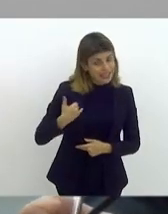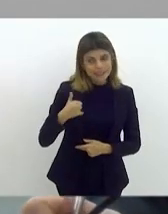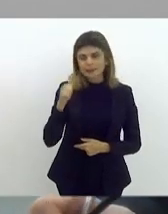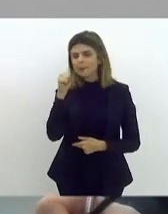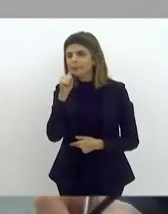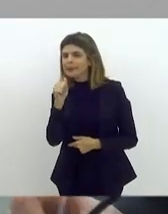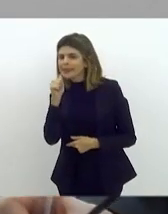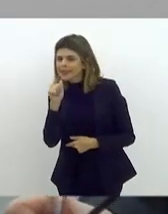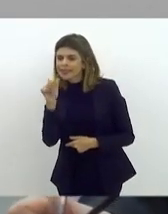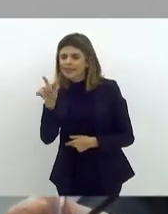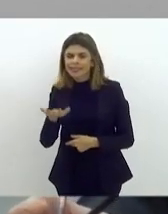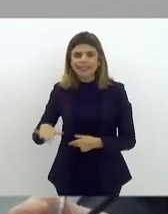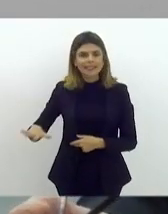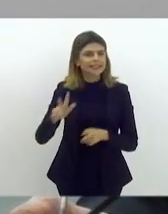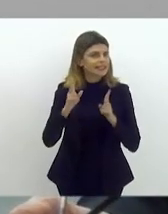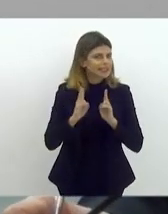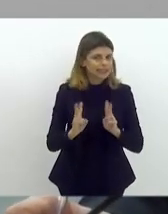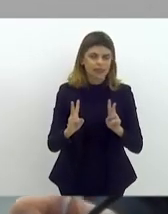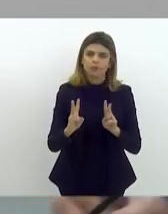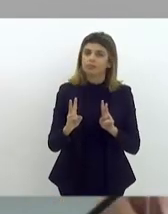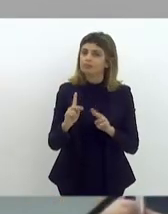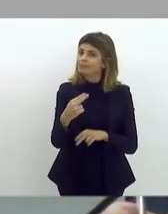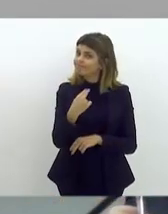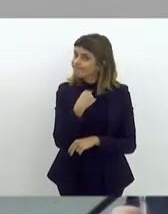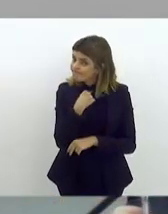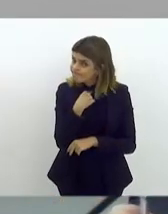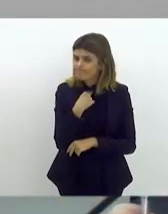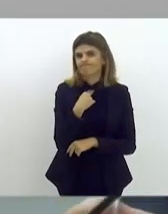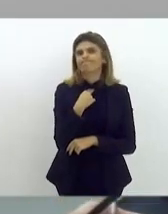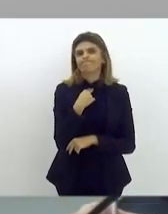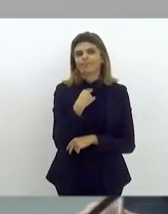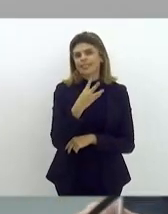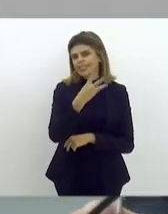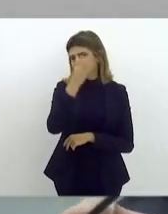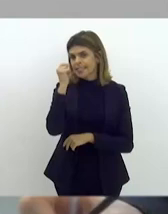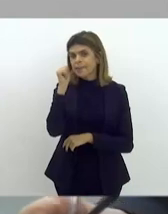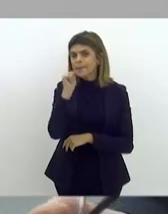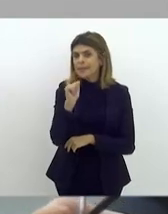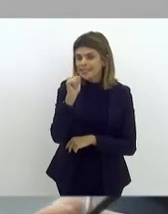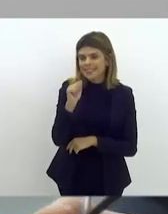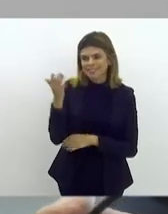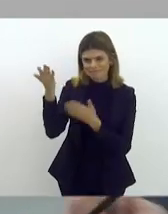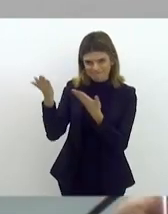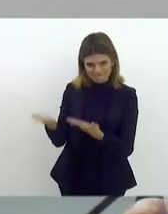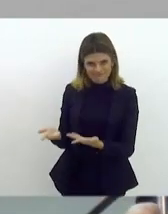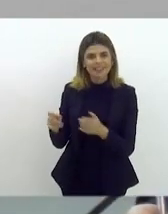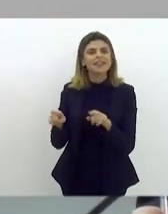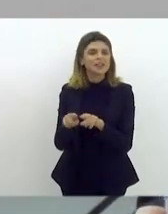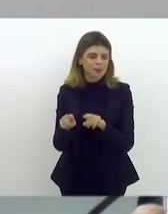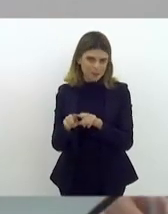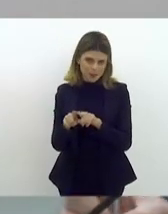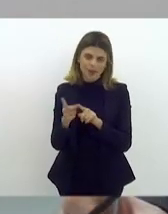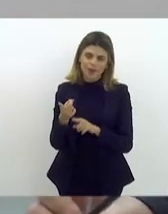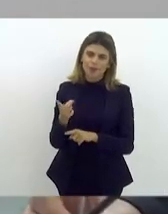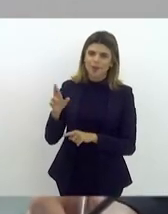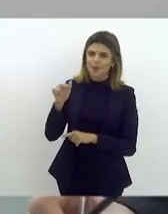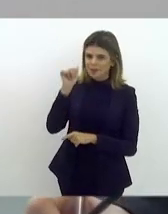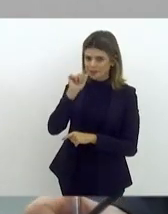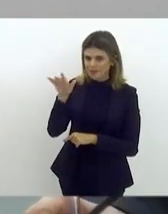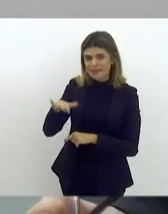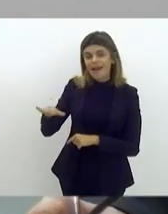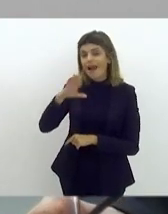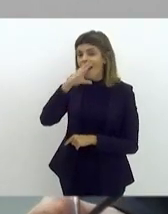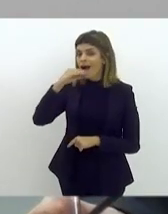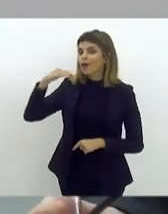meninas também que eu sempre trago esse fato a gente não pode esquecer de fazer o recorte das meninas que a doutora Natasha que trouxe que são as